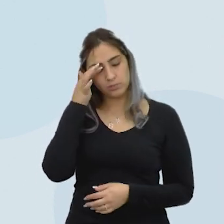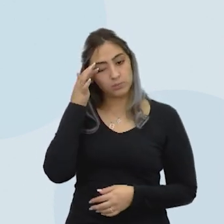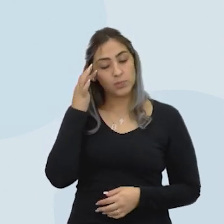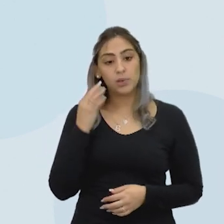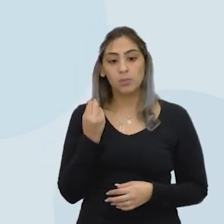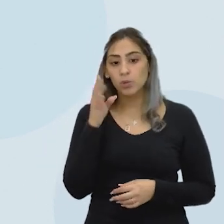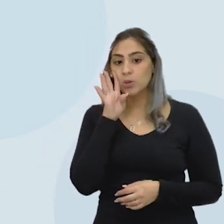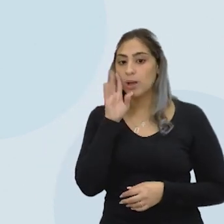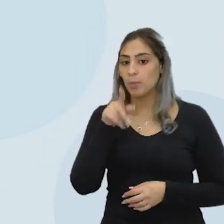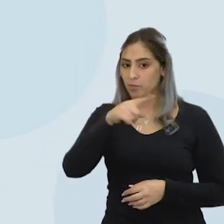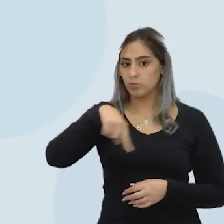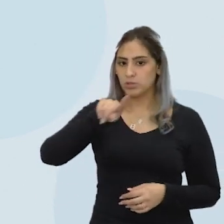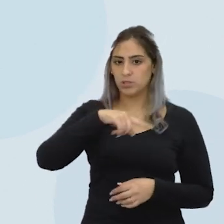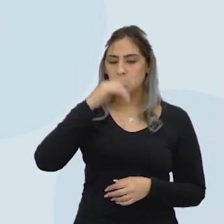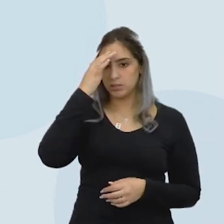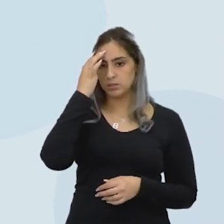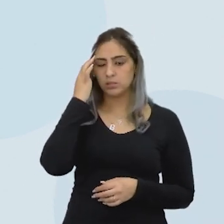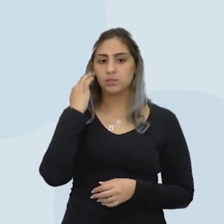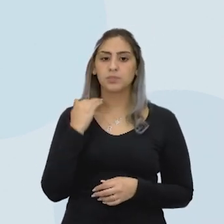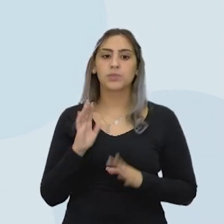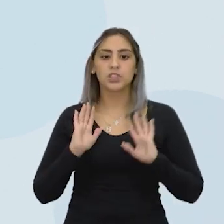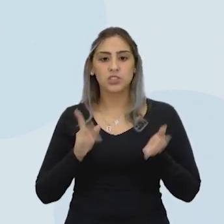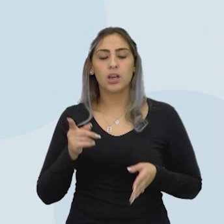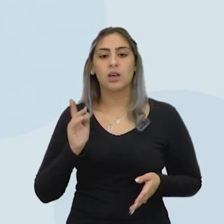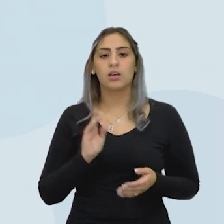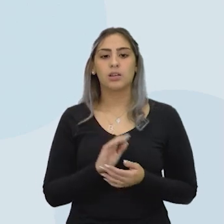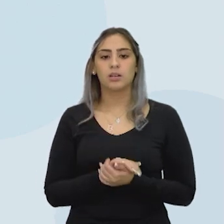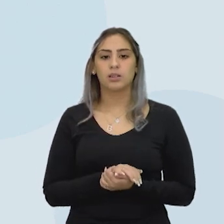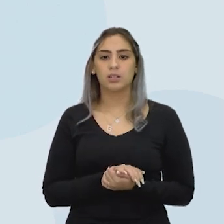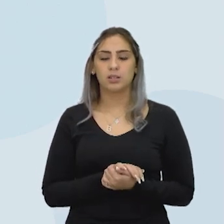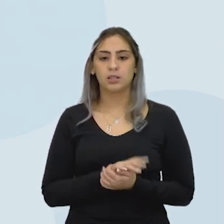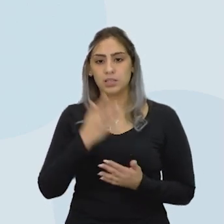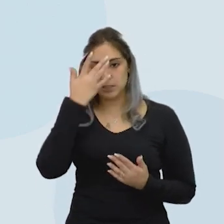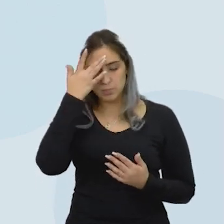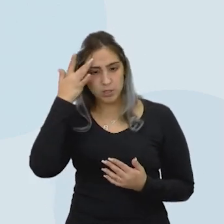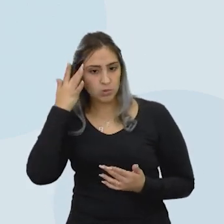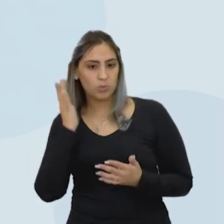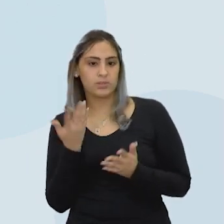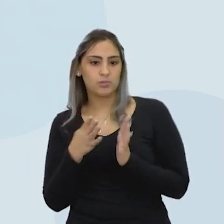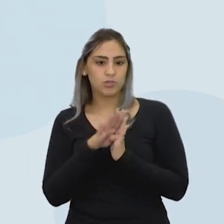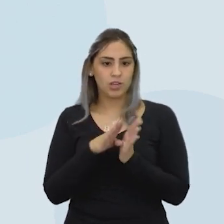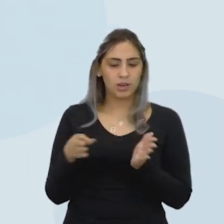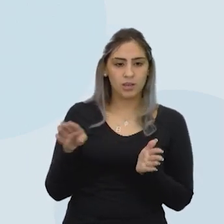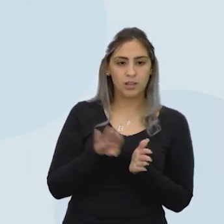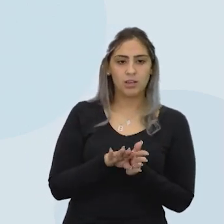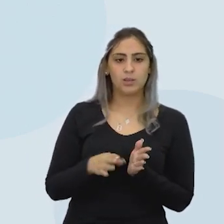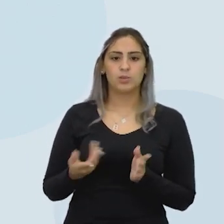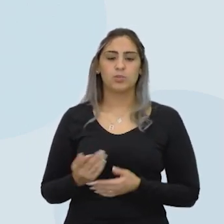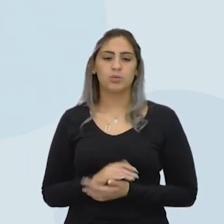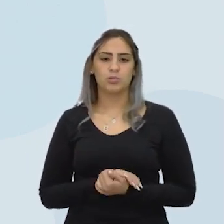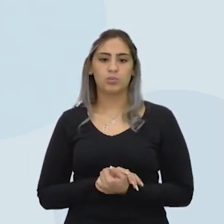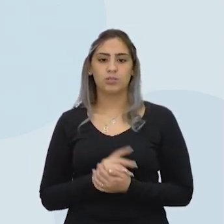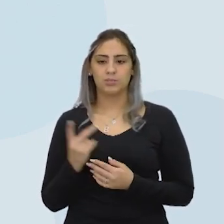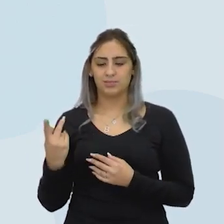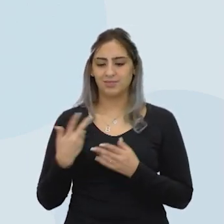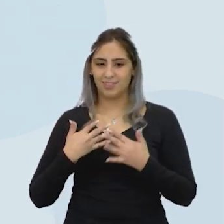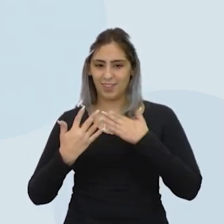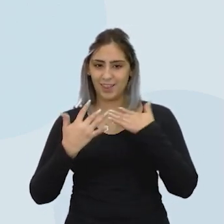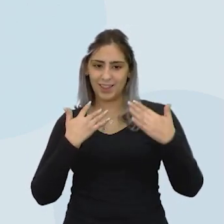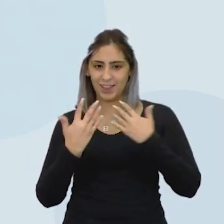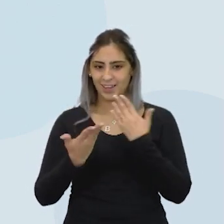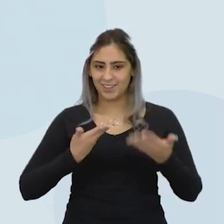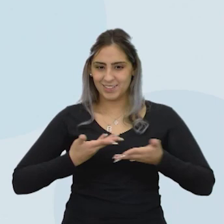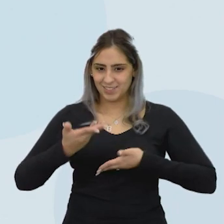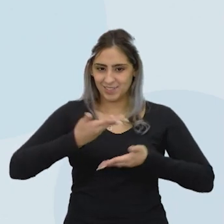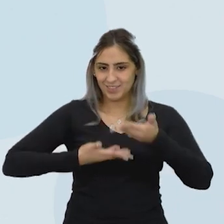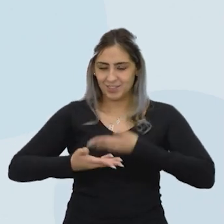para vocês. Muito e bacana. aí, né, já que né, as pessoas estão aí chegando, estão interagindo com a gente, então olha só,